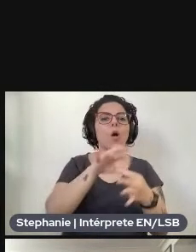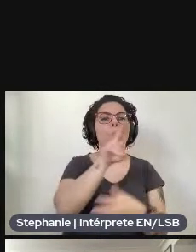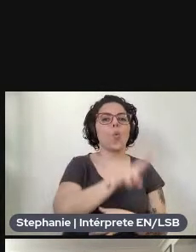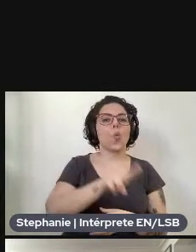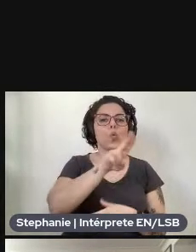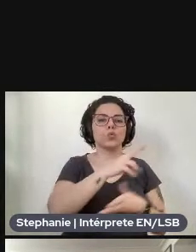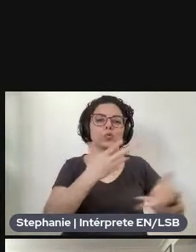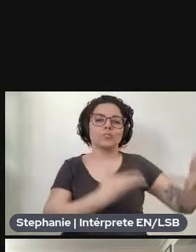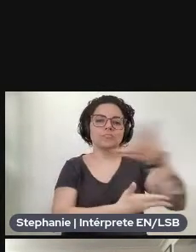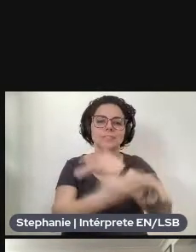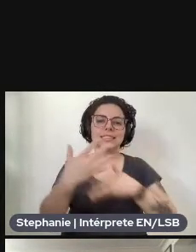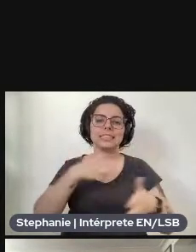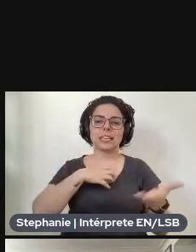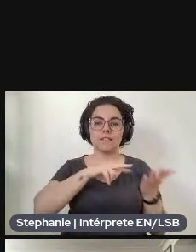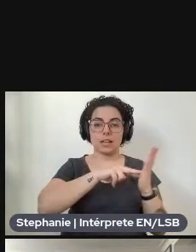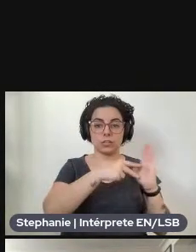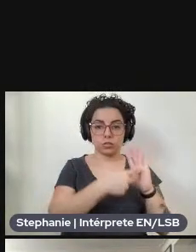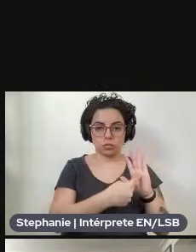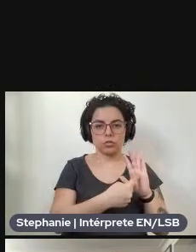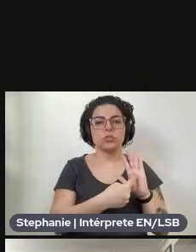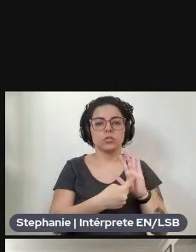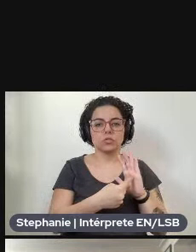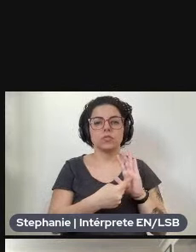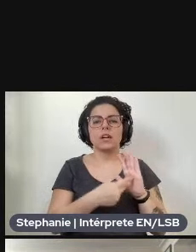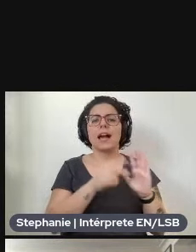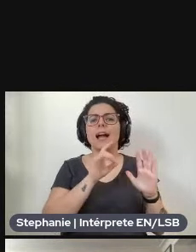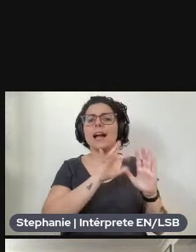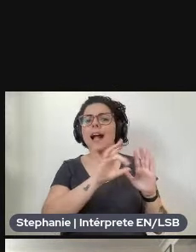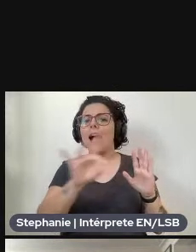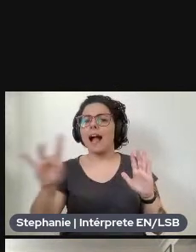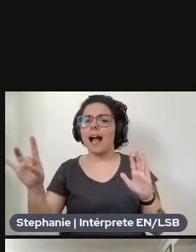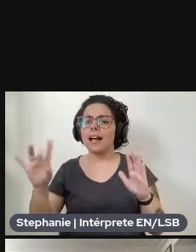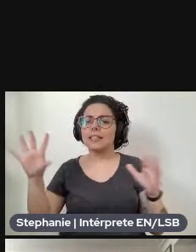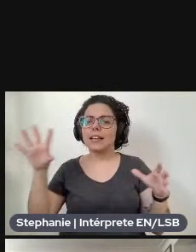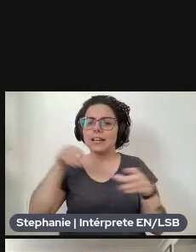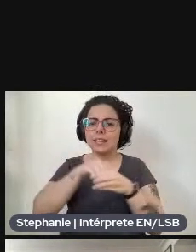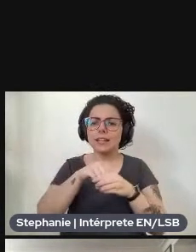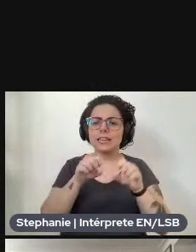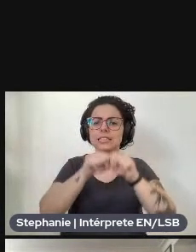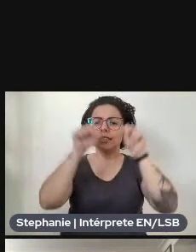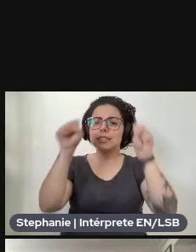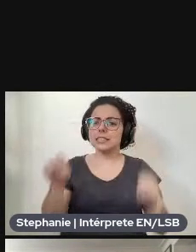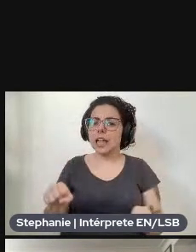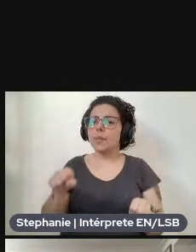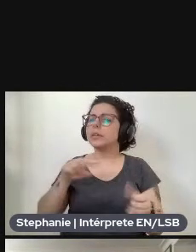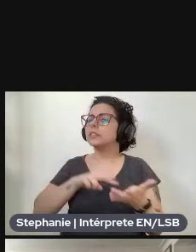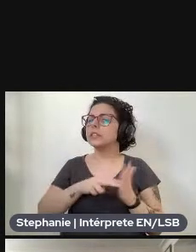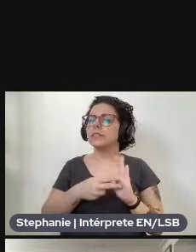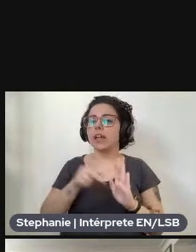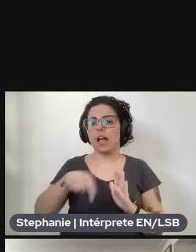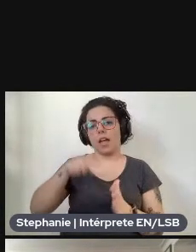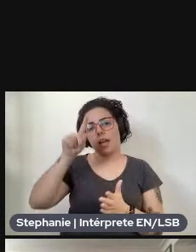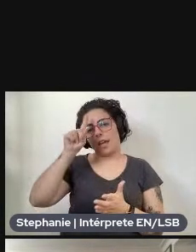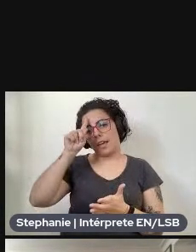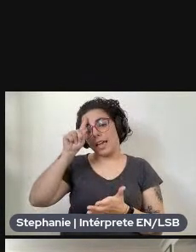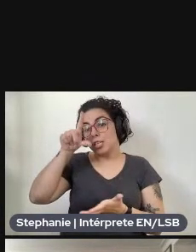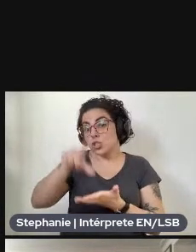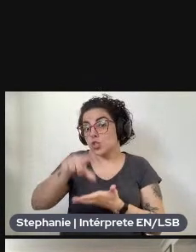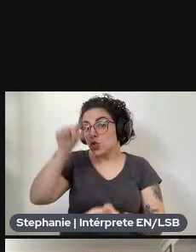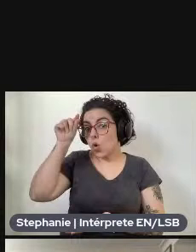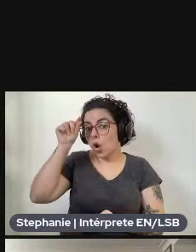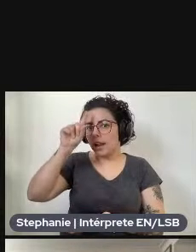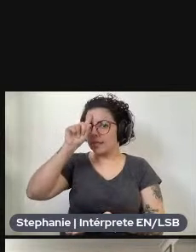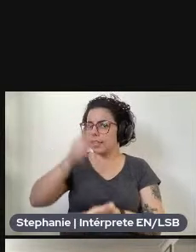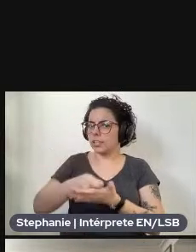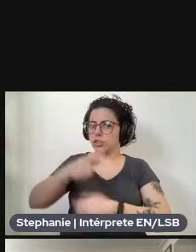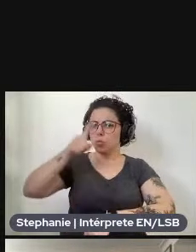the network represents a choice, not a conscious decision made in real time,